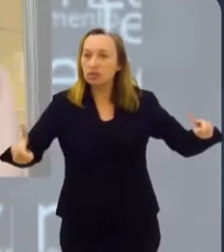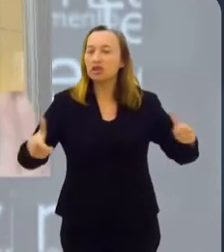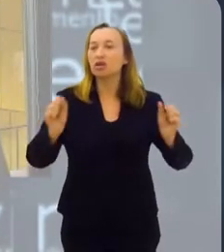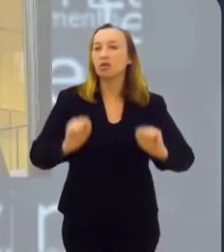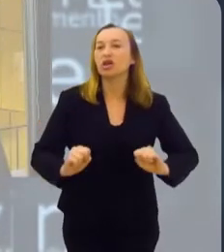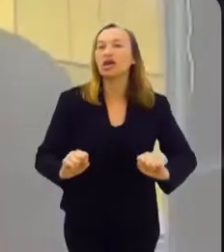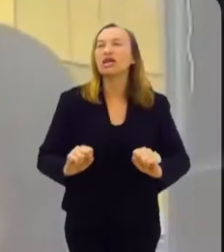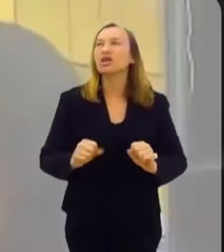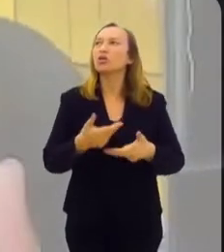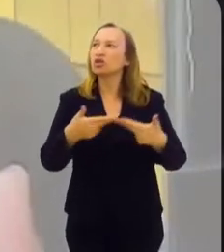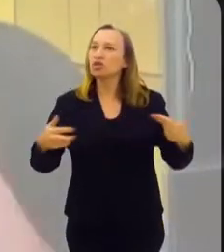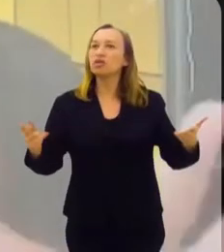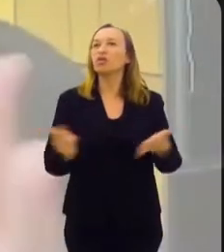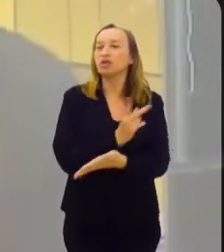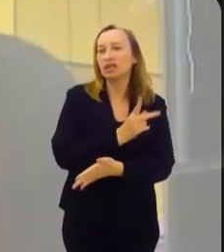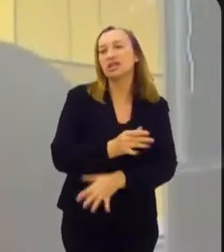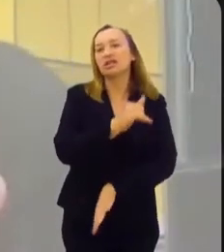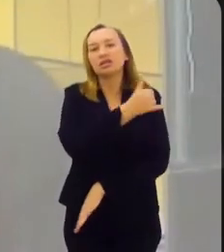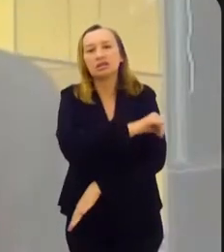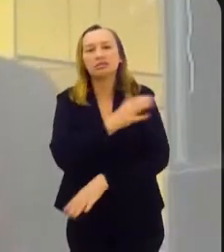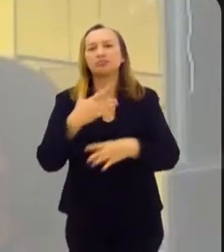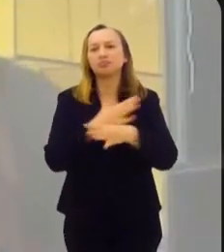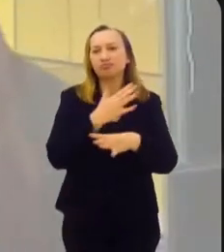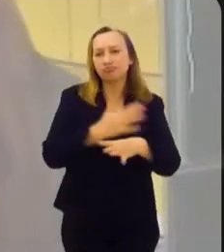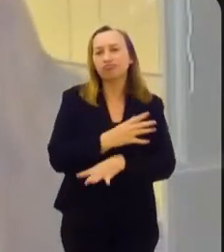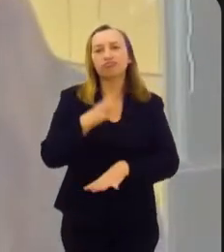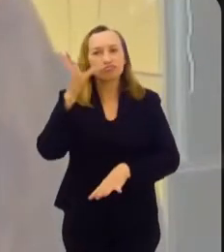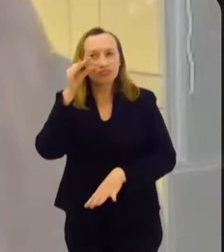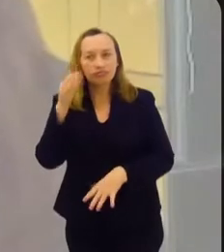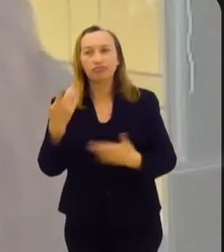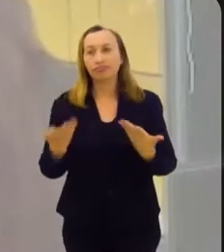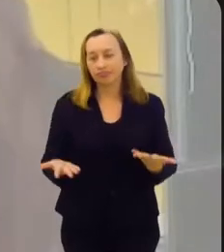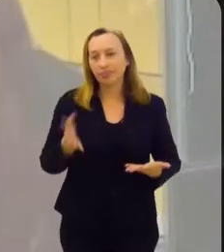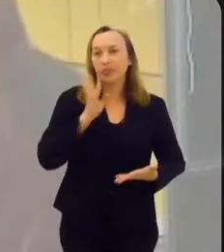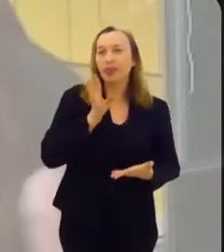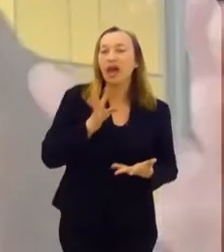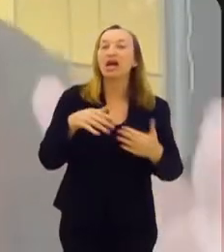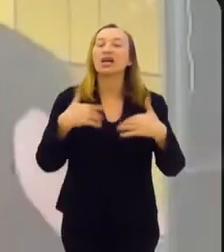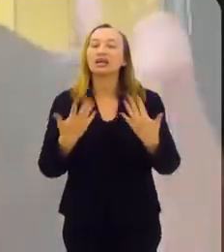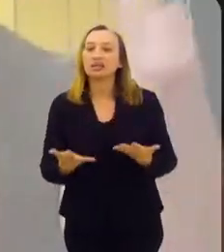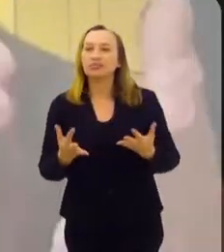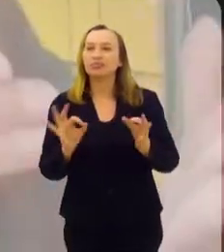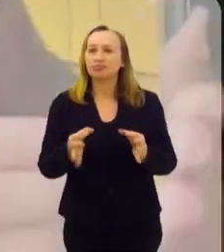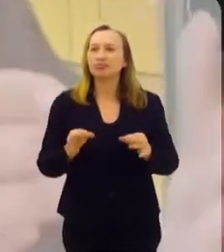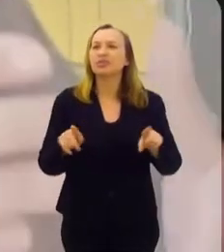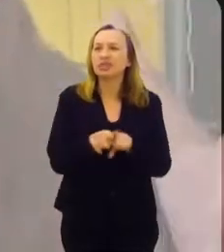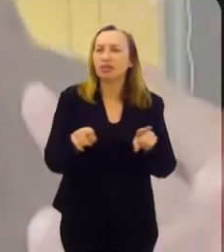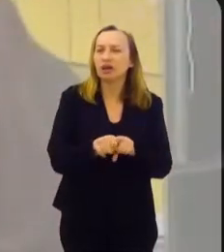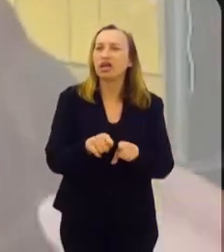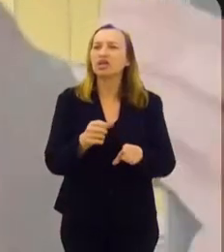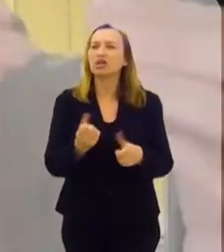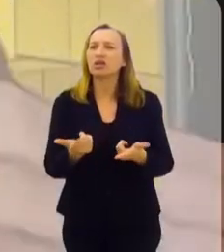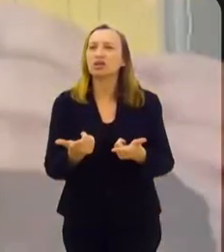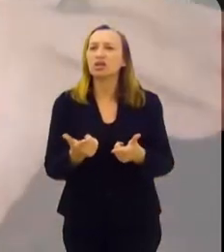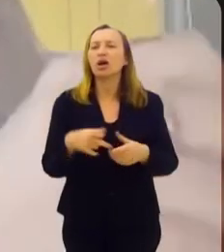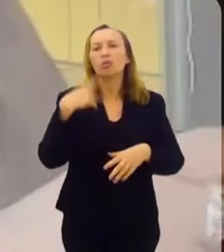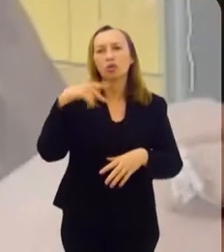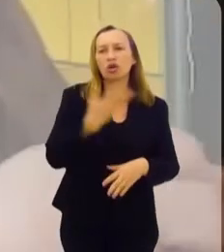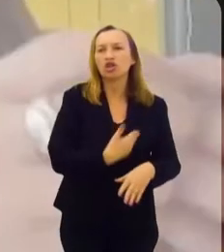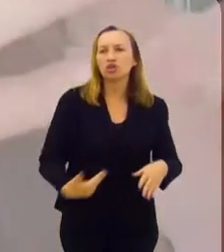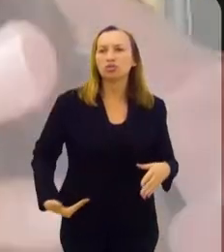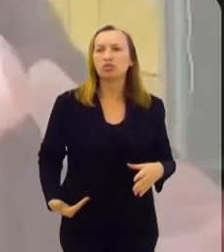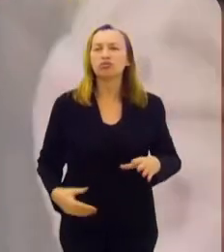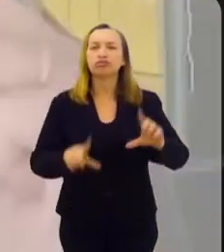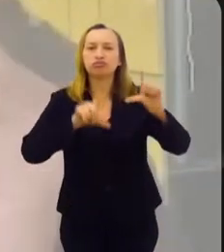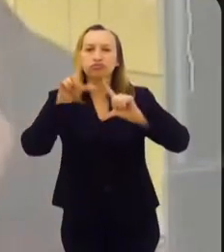potente. E a gente tem outras coisas, por exemplo, acontecendo na cidade do Rio de Janeiro, bem interessantes, bem legais. É claro que a gente tem também demandas, por exemplo, de